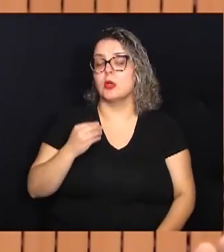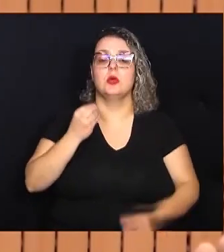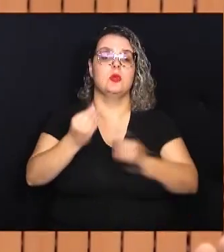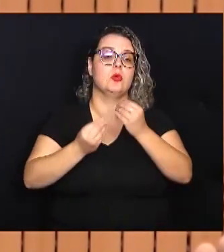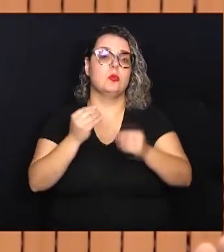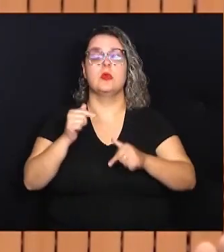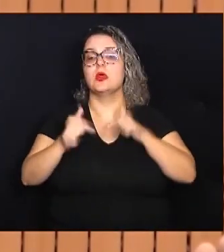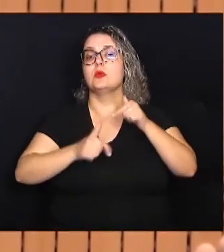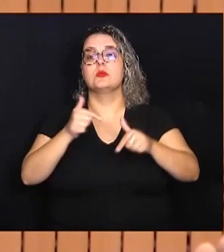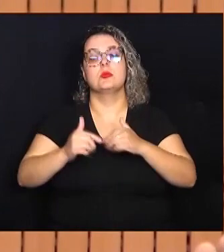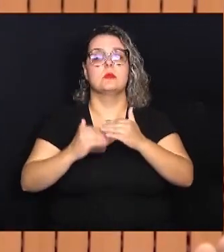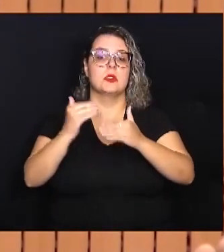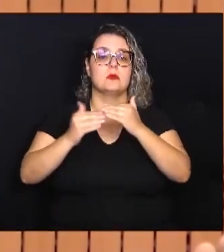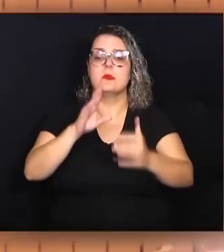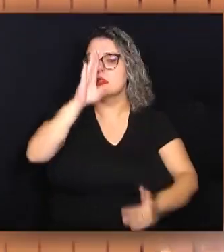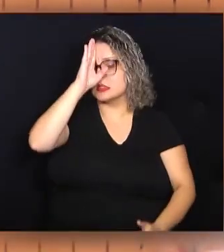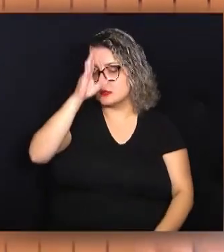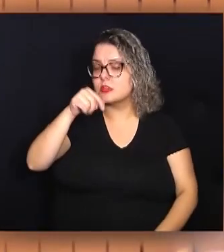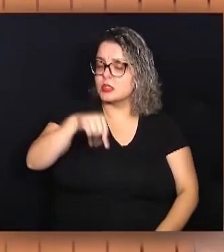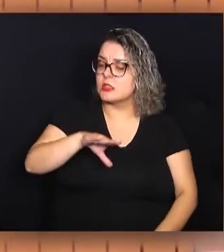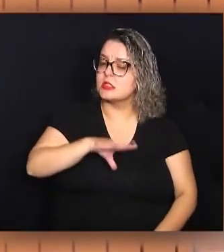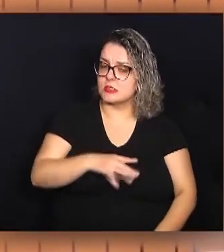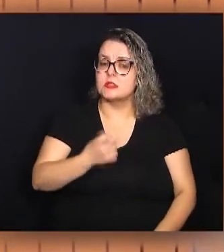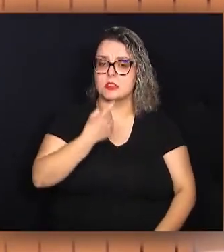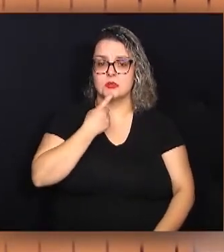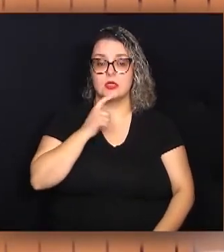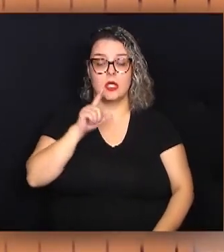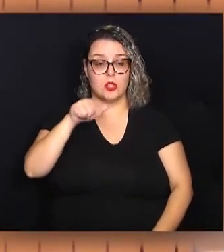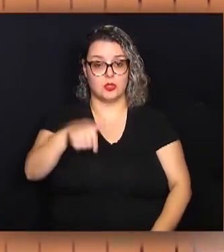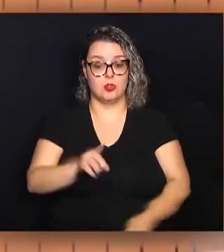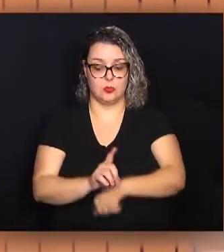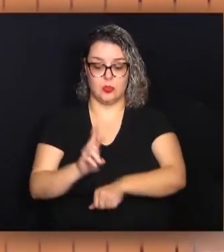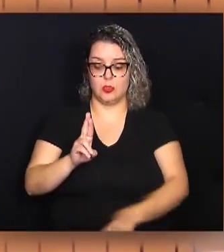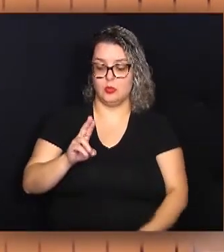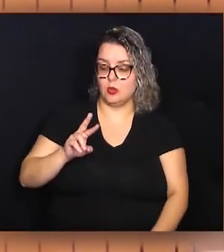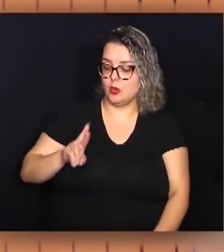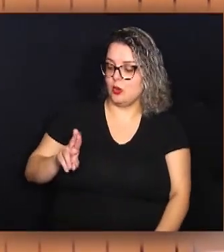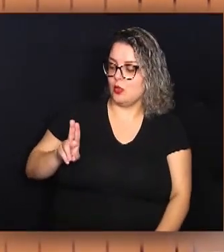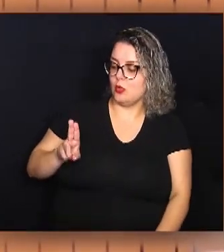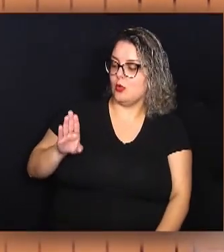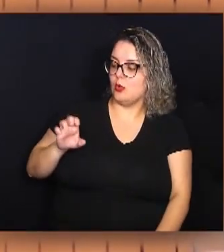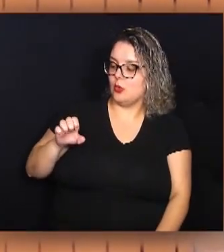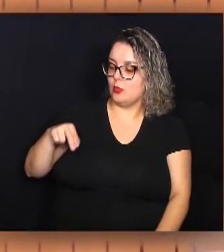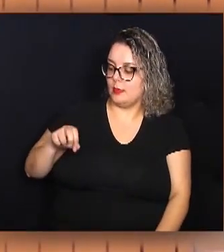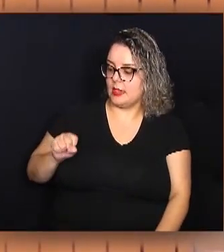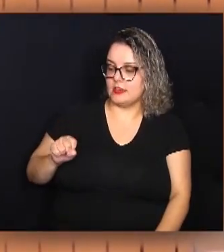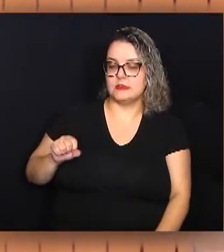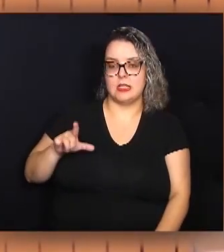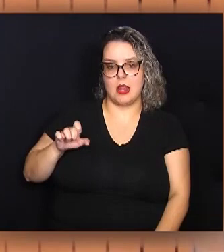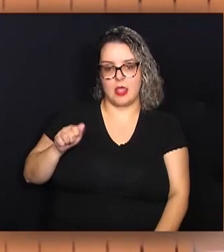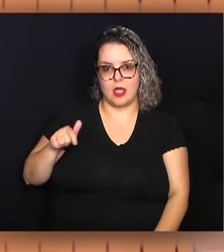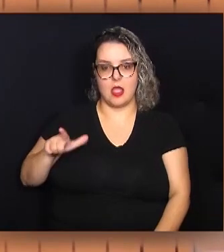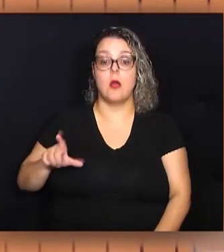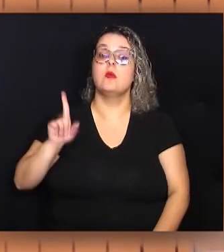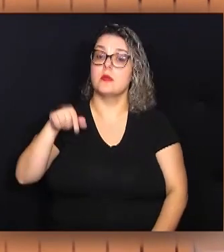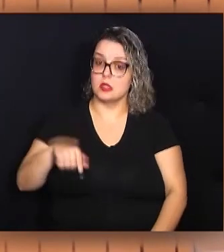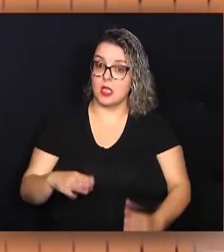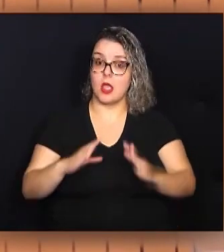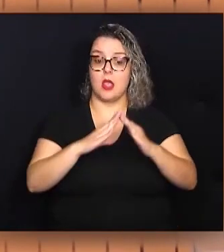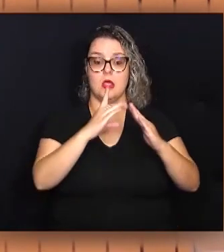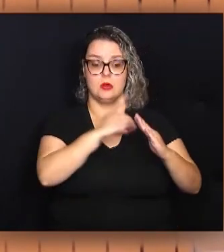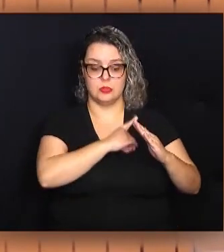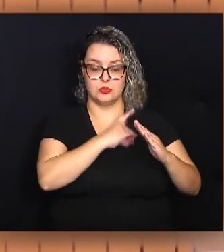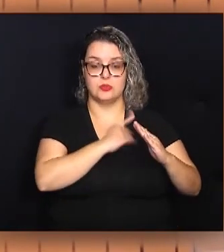trabalho desenvolvido, principalmente aqui na cidade de Campinas. Em seguida, o doutor Rubens Urbano Leal, que é delegado da Infância